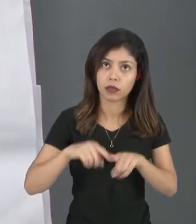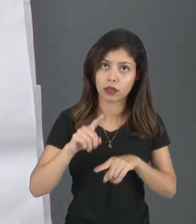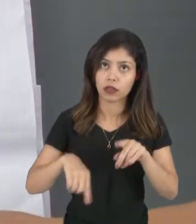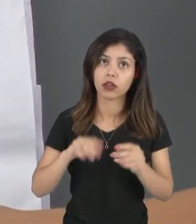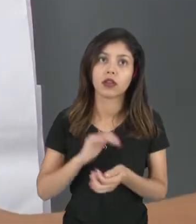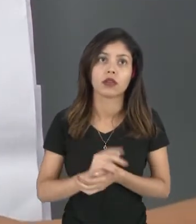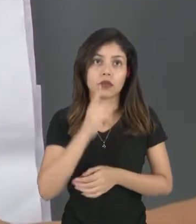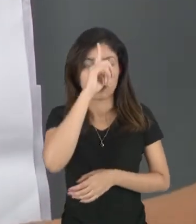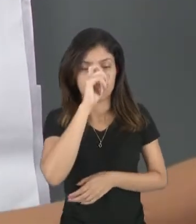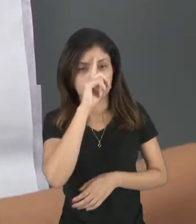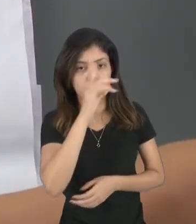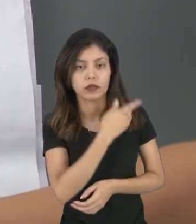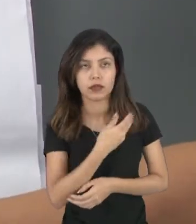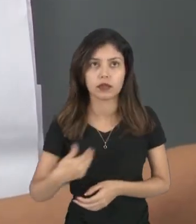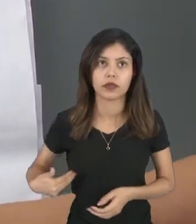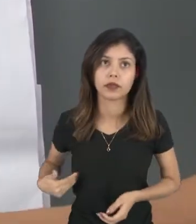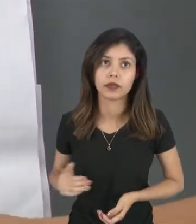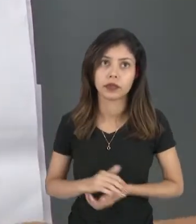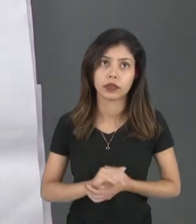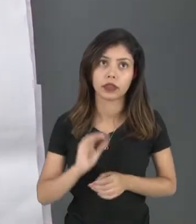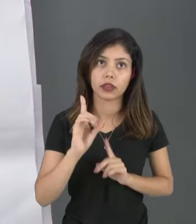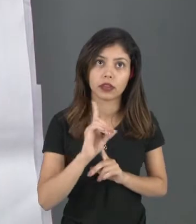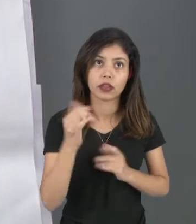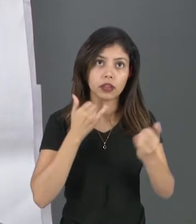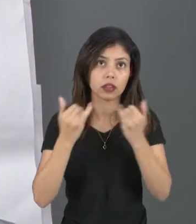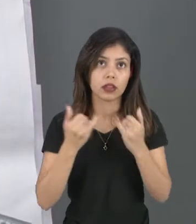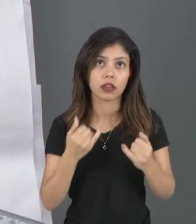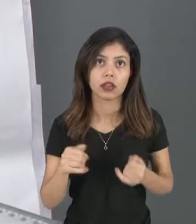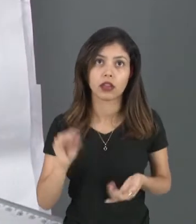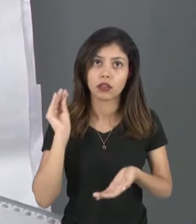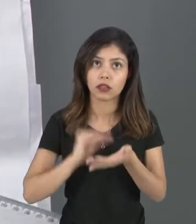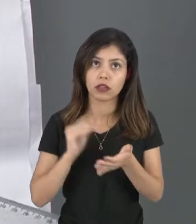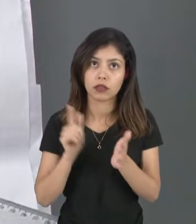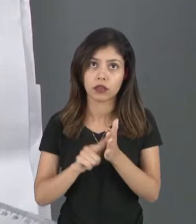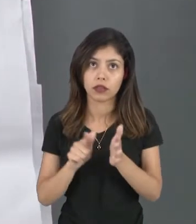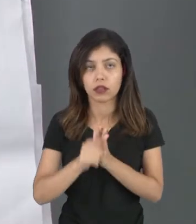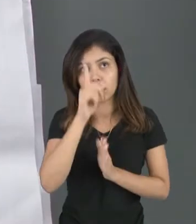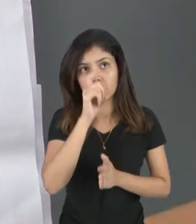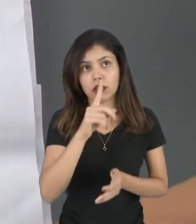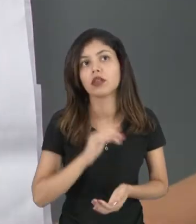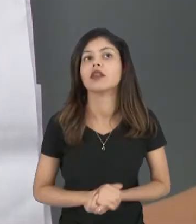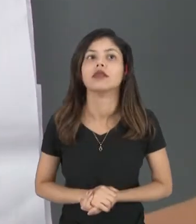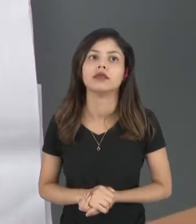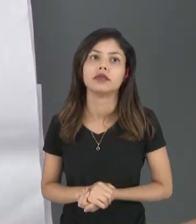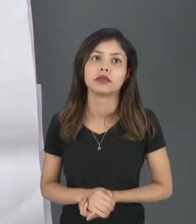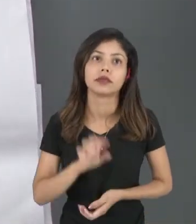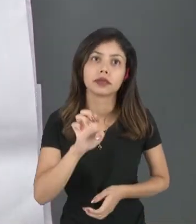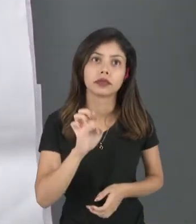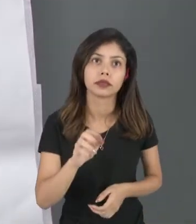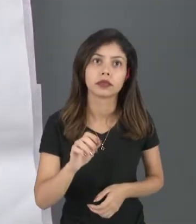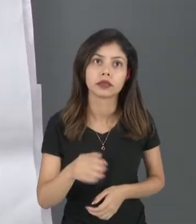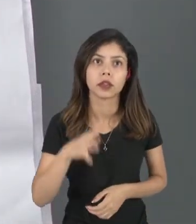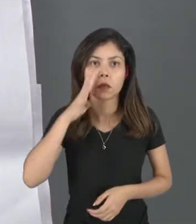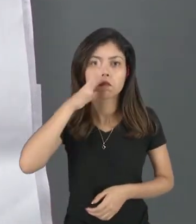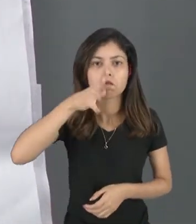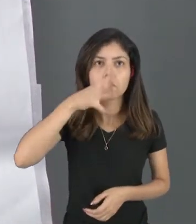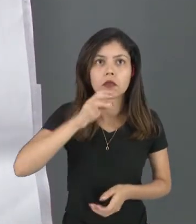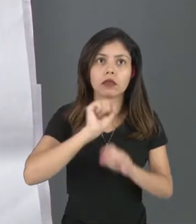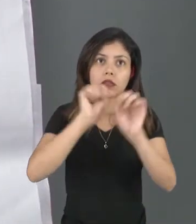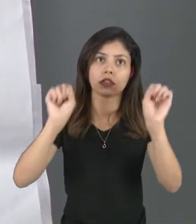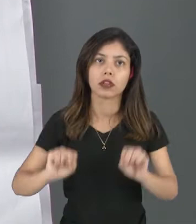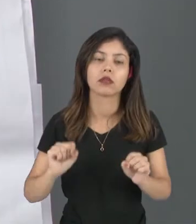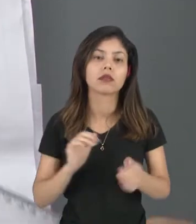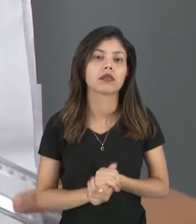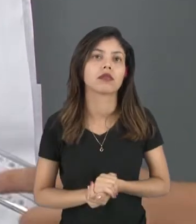os hospitais públicos. D. Informar sobre a ausência de papel nos hospitais públicos. Ou E. Criticar o sistema público de